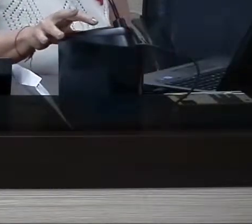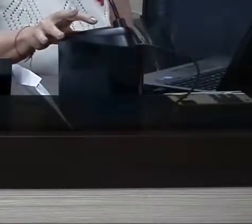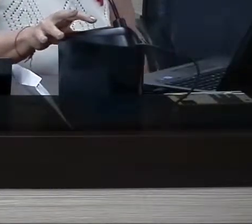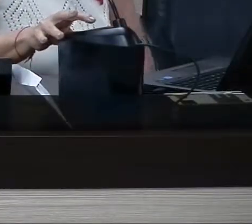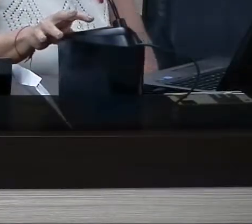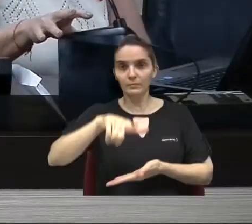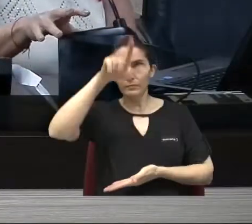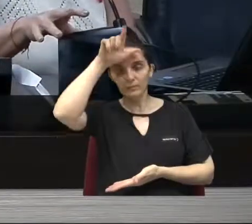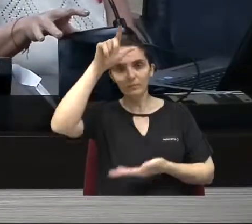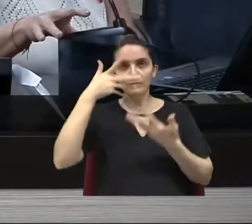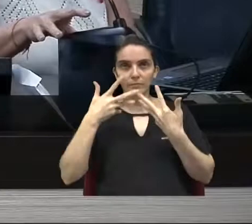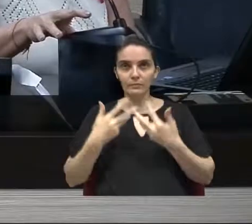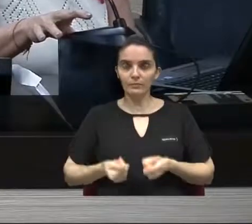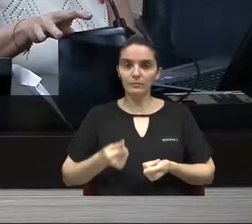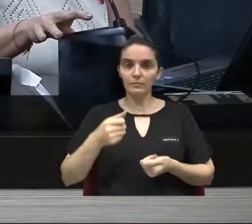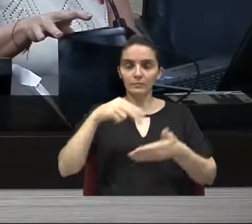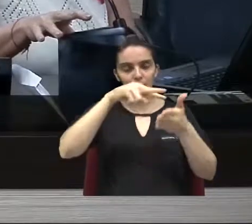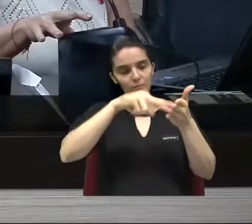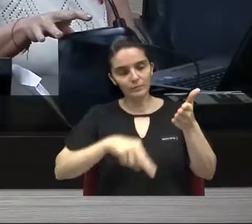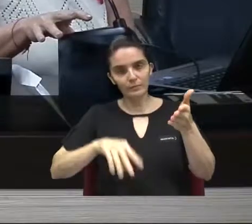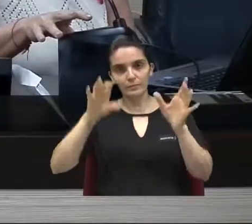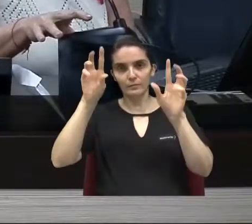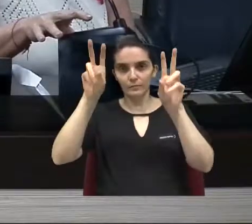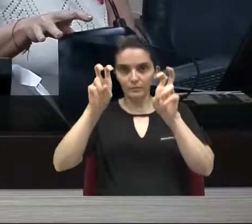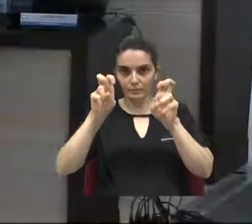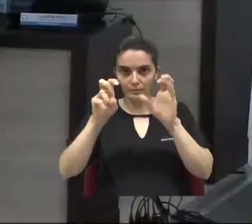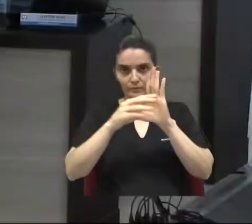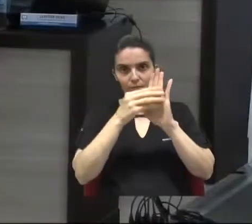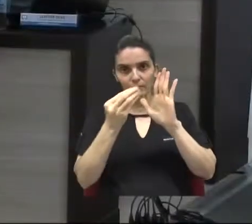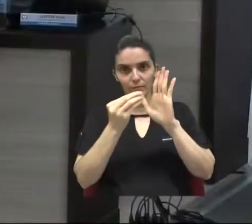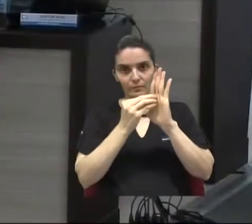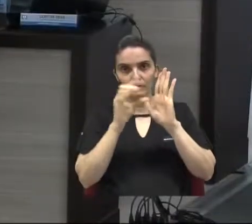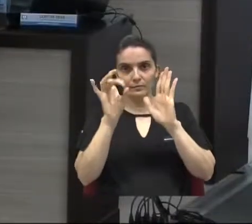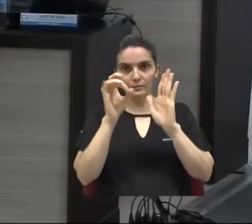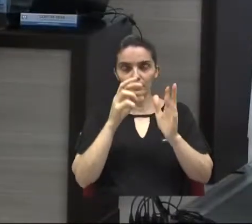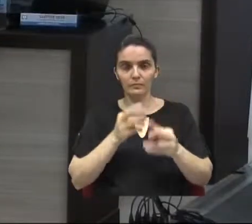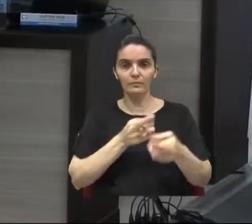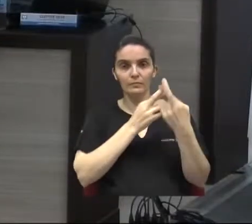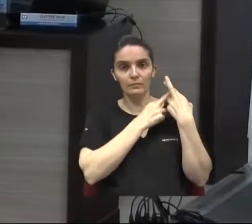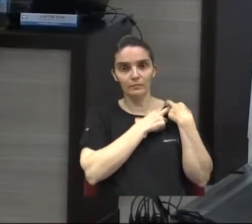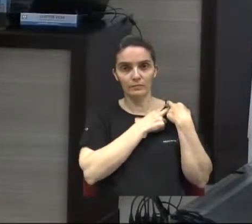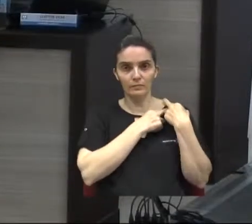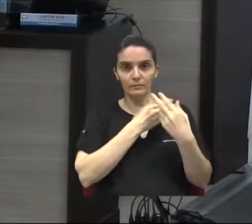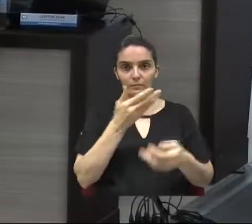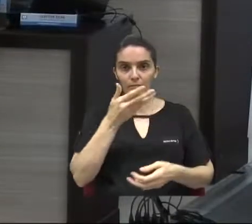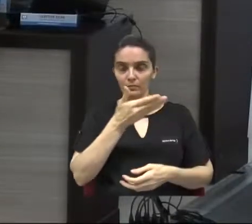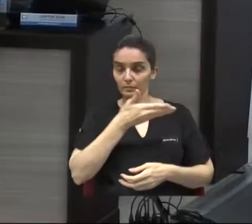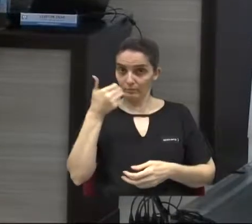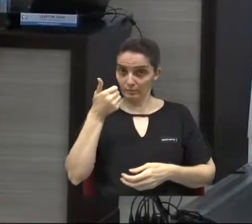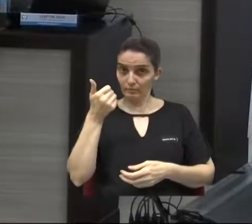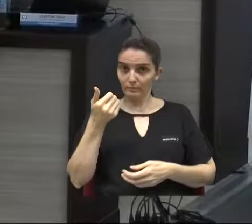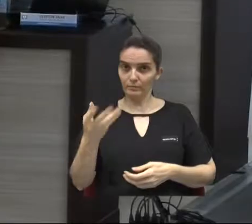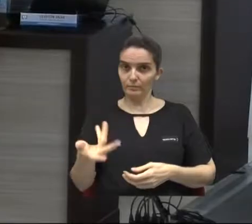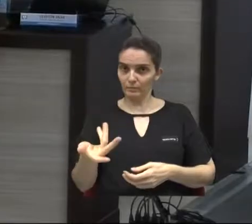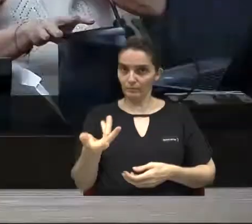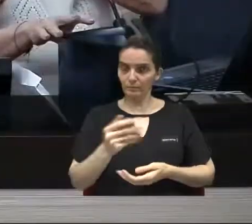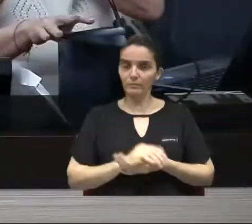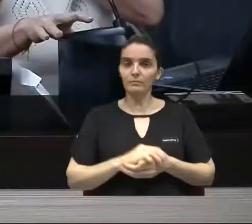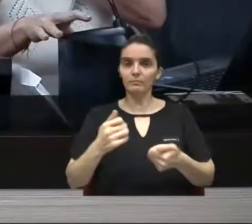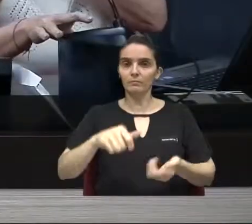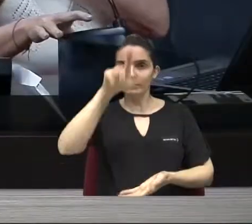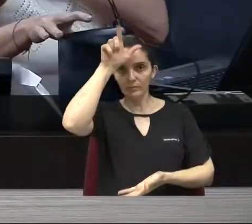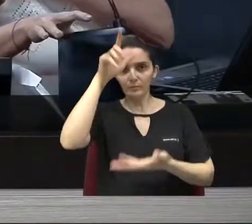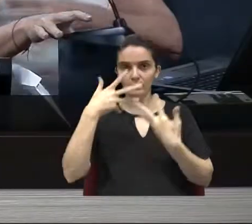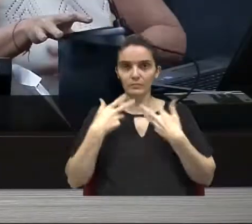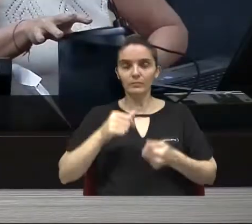líderes para que a gente possa só ler o título, a ementa e o autor dos requerimentos para a gente ter um bom andamento na leitura. Eu preciso da anuência dos